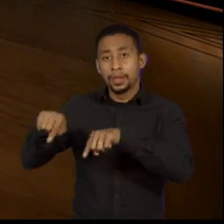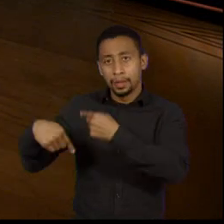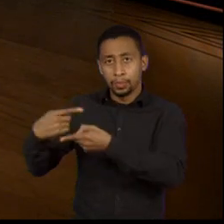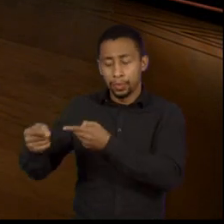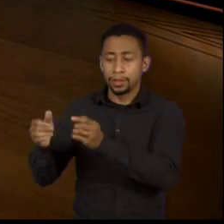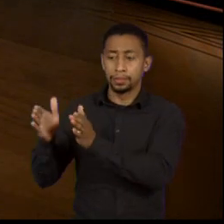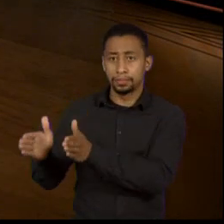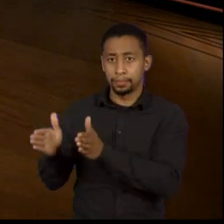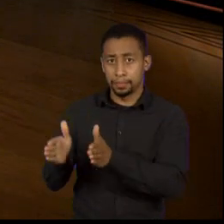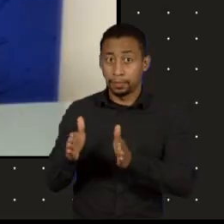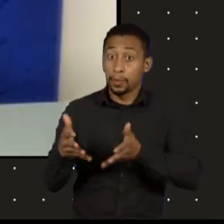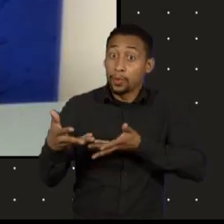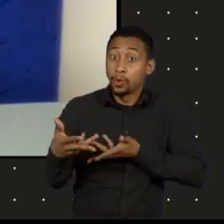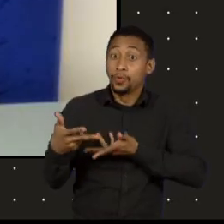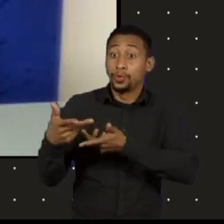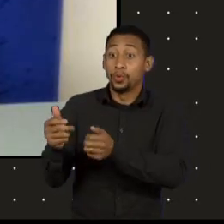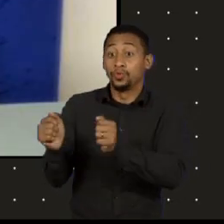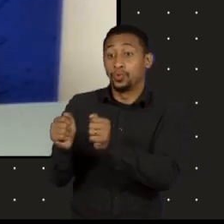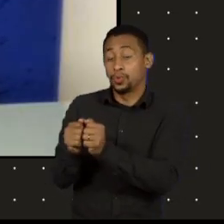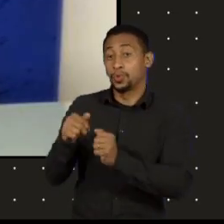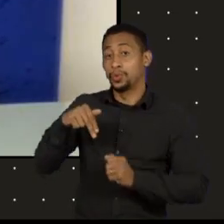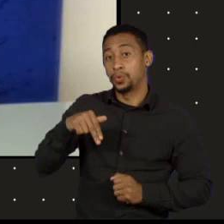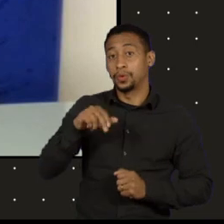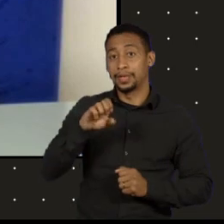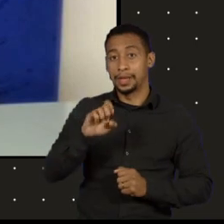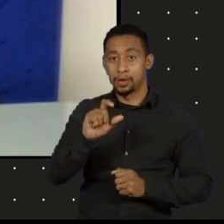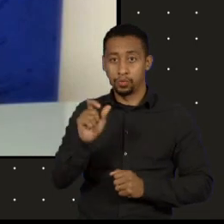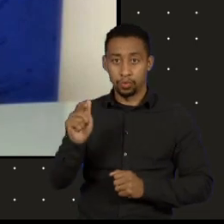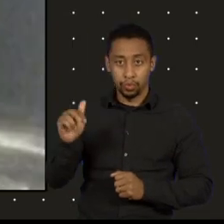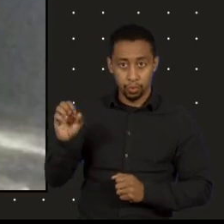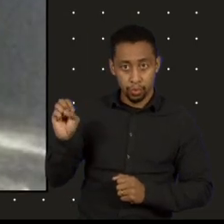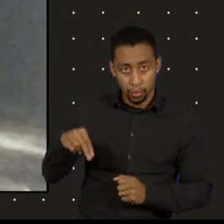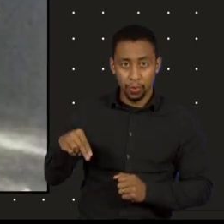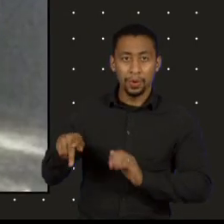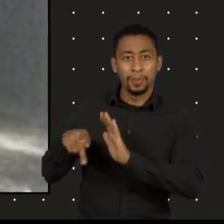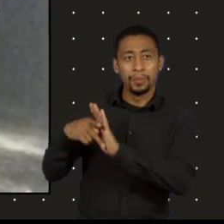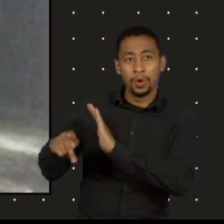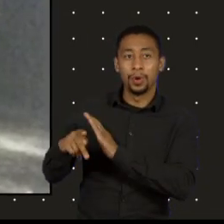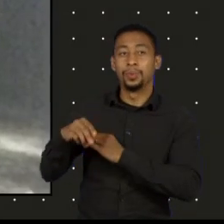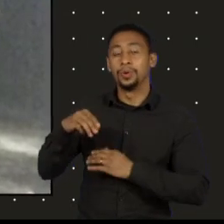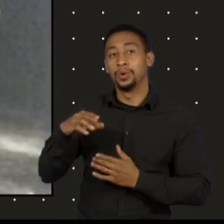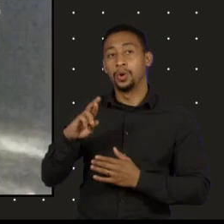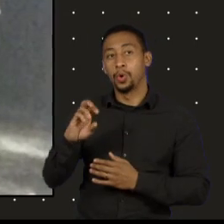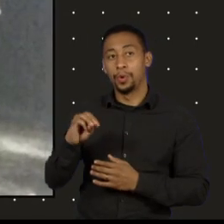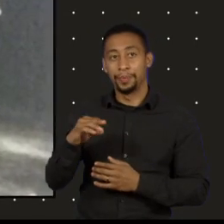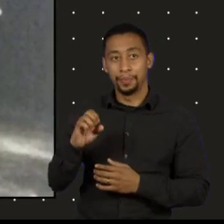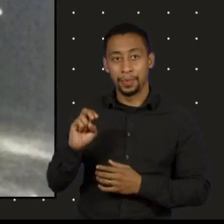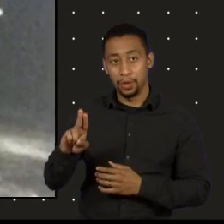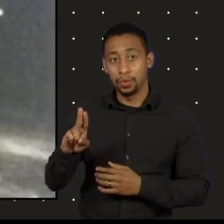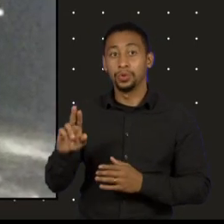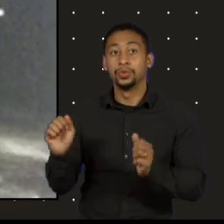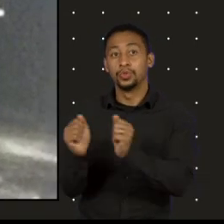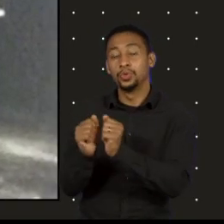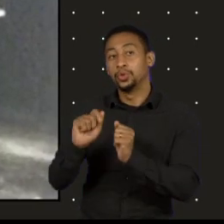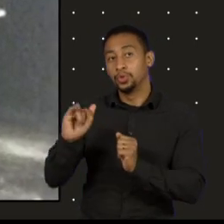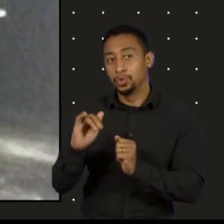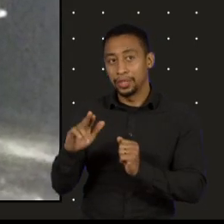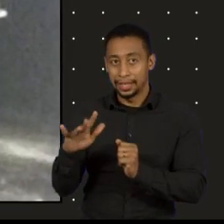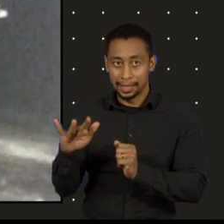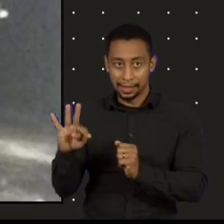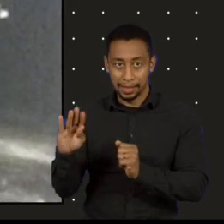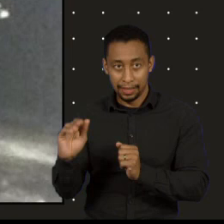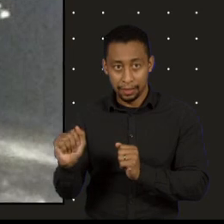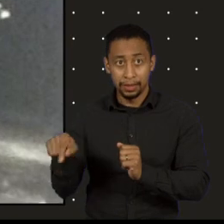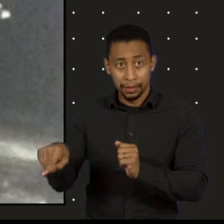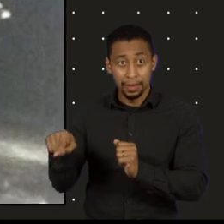que eu vinha fazer, Nelson Rodrigues, que eram peças de repertório, Romeu e Julieta. E eu tinha assistido Macunaíma em Belo Horizonte, naquele esquemão